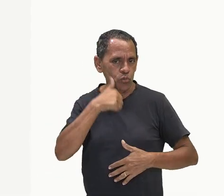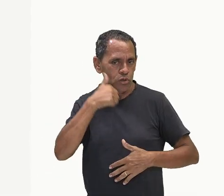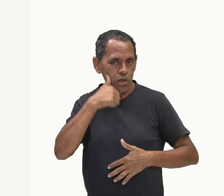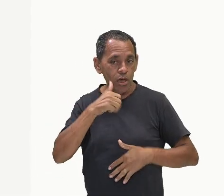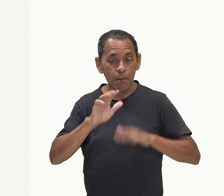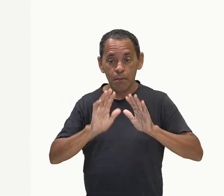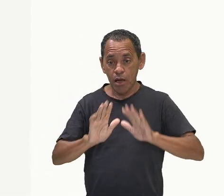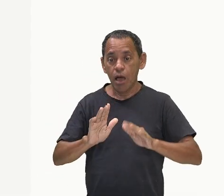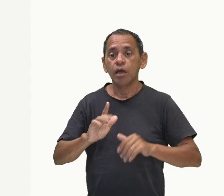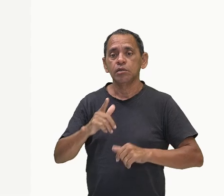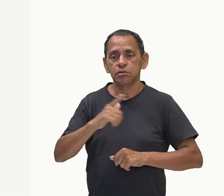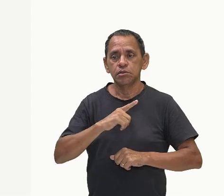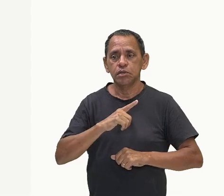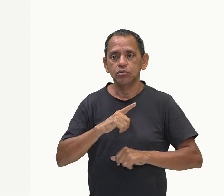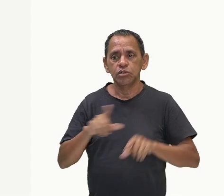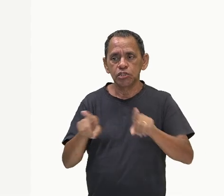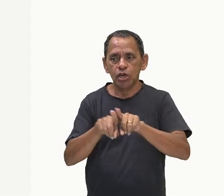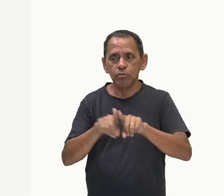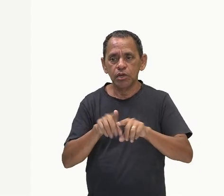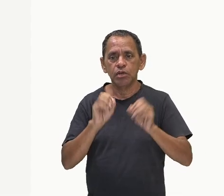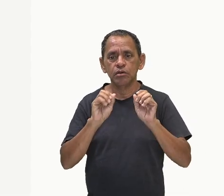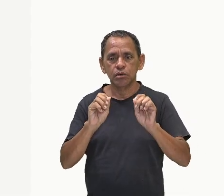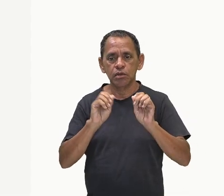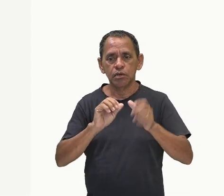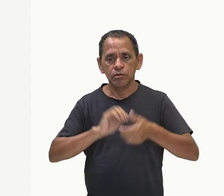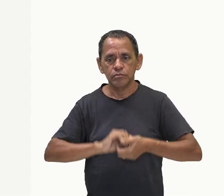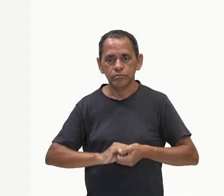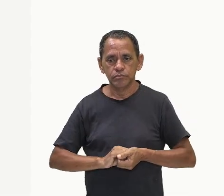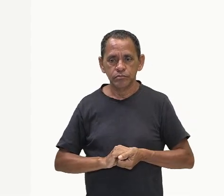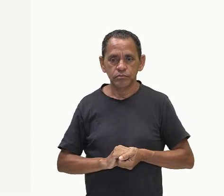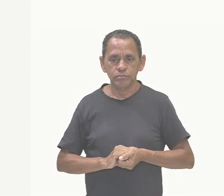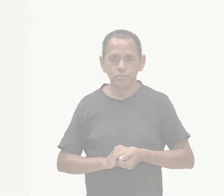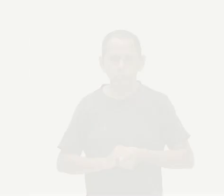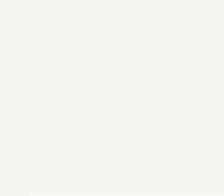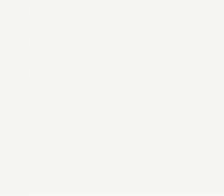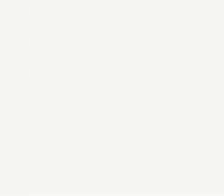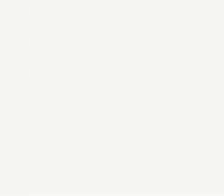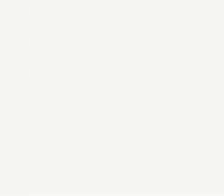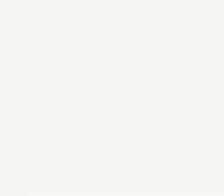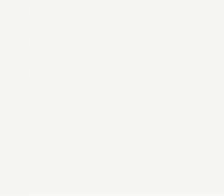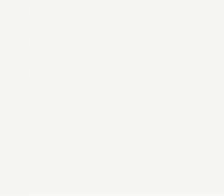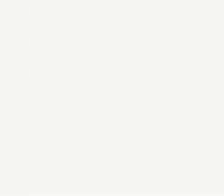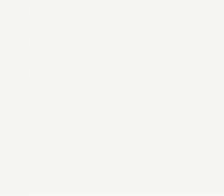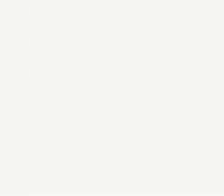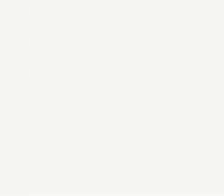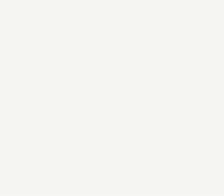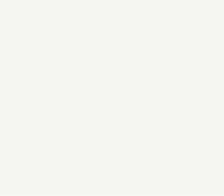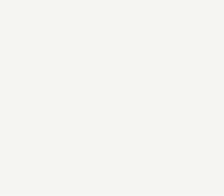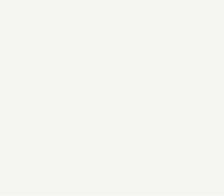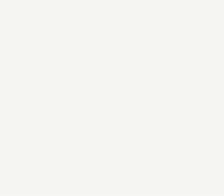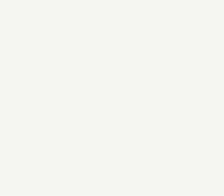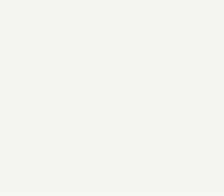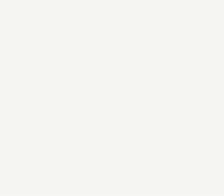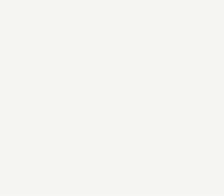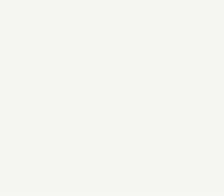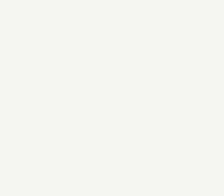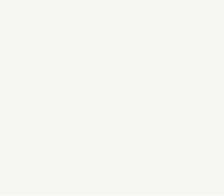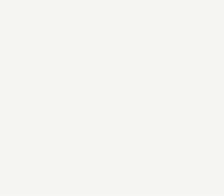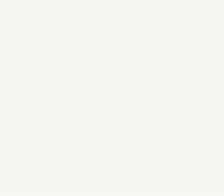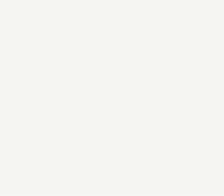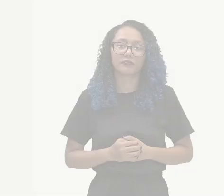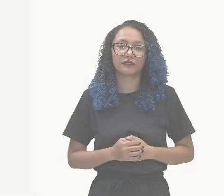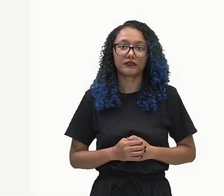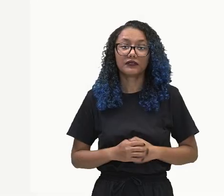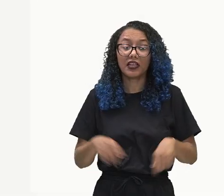temos também a produção de testosterona. A mulher também consegue produzir testosterona, mas em uma quantidade